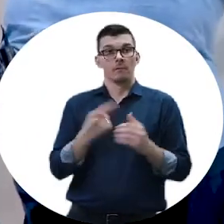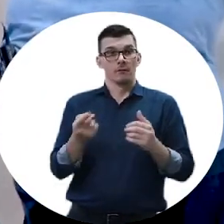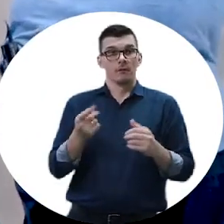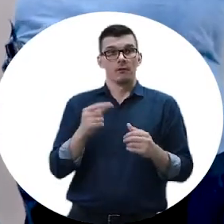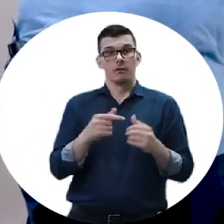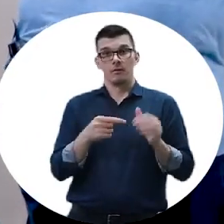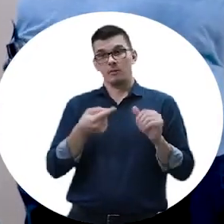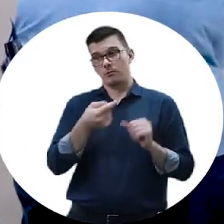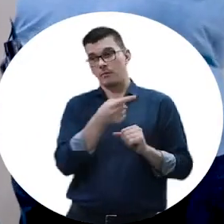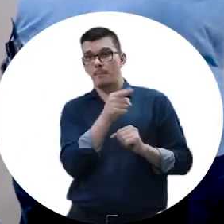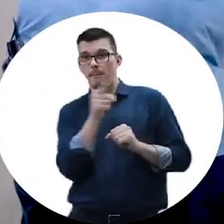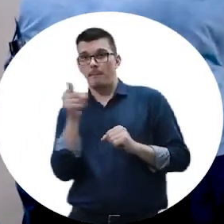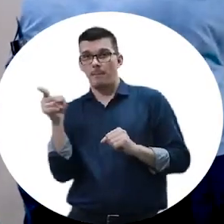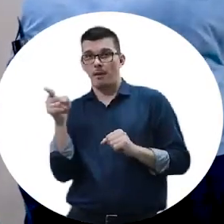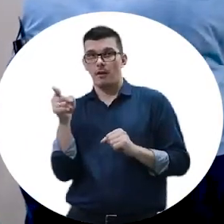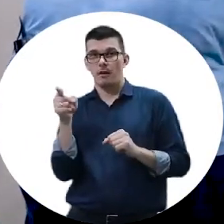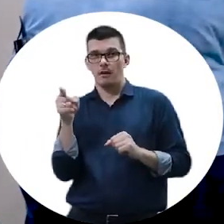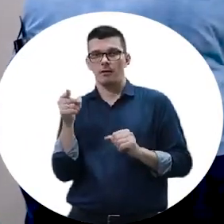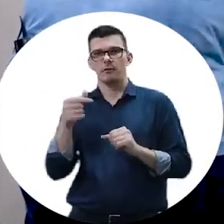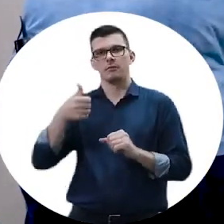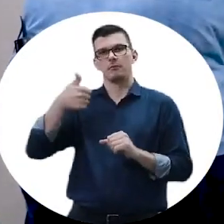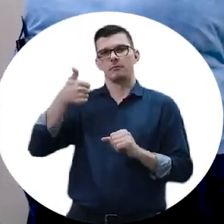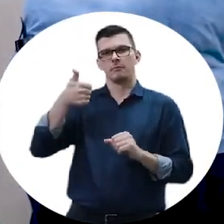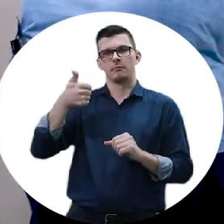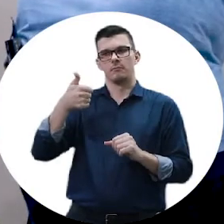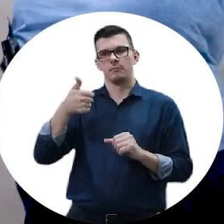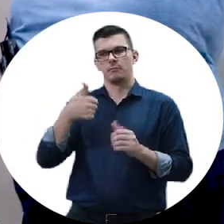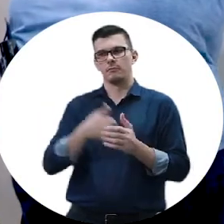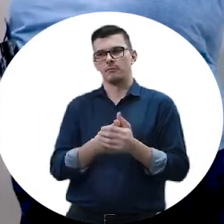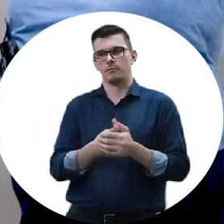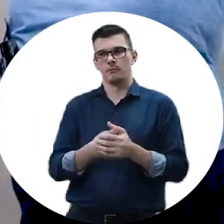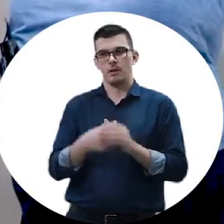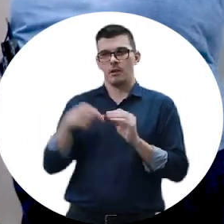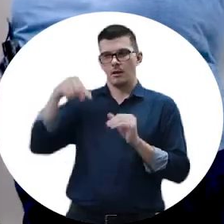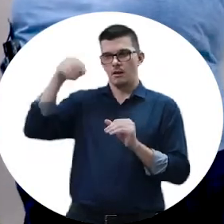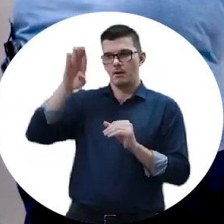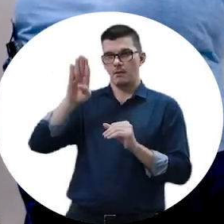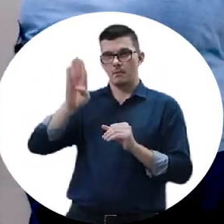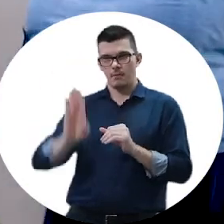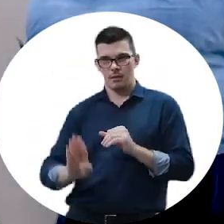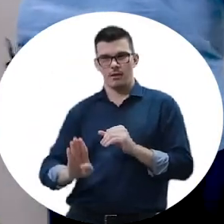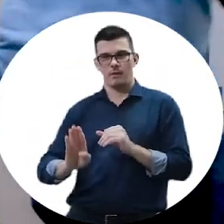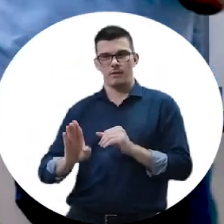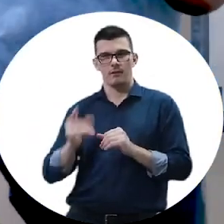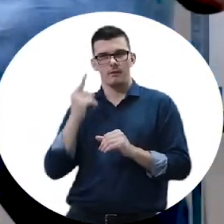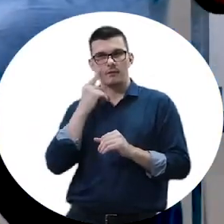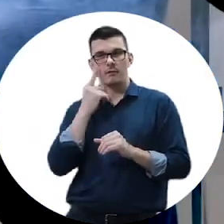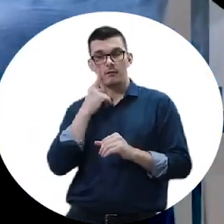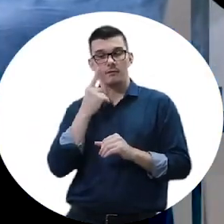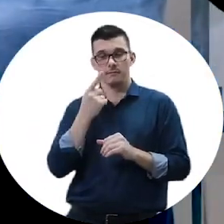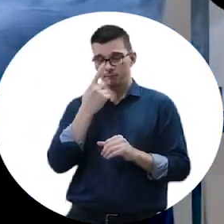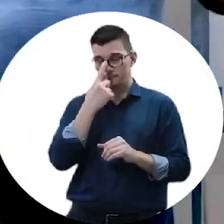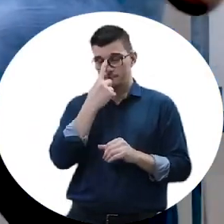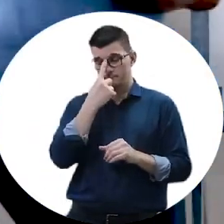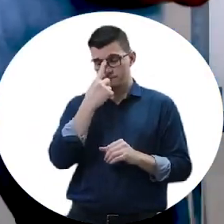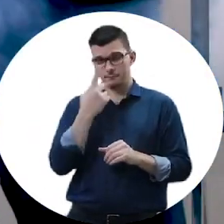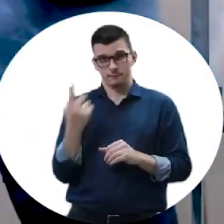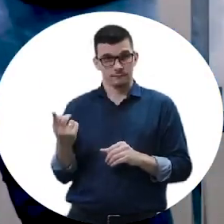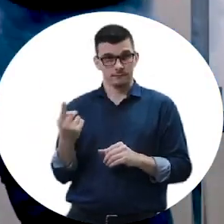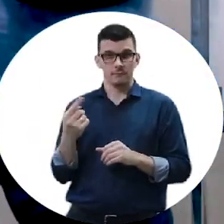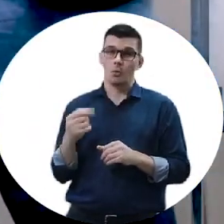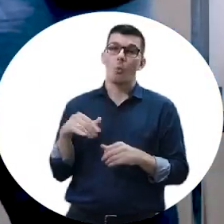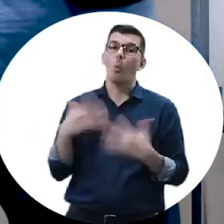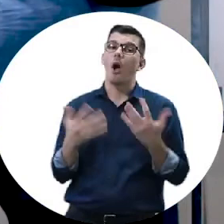sentido, é o positivo. O B está descendo. Esse é o sentido positivo. Então, essa força é positiva, essa está contrária é negativa. Esse é